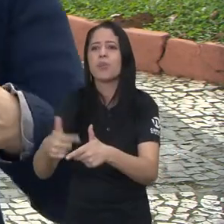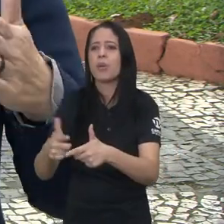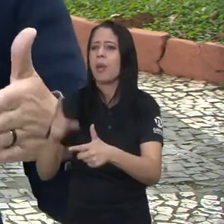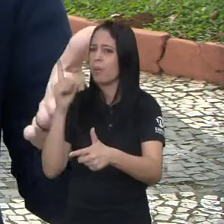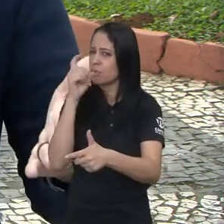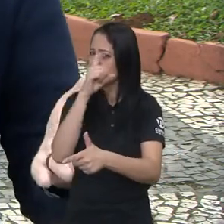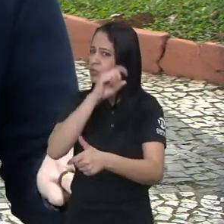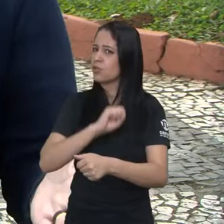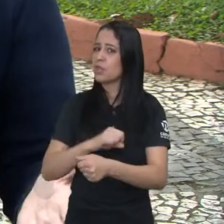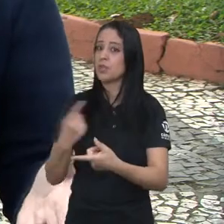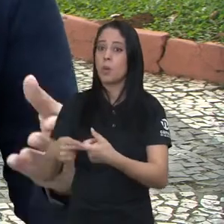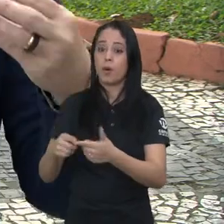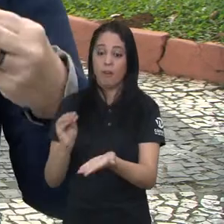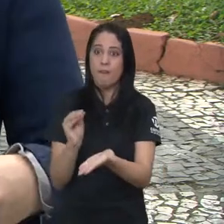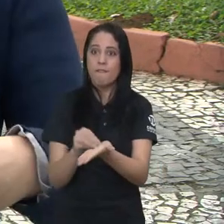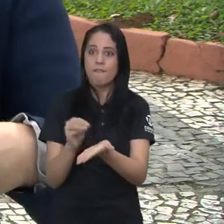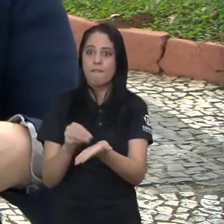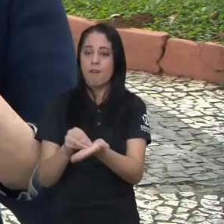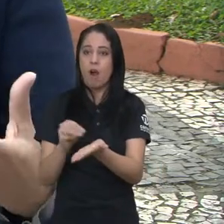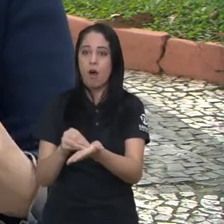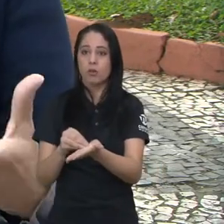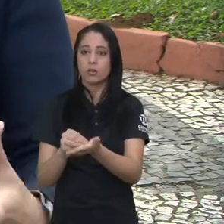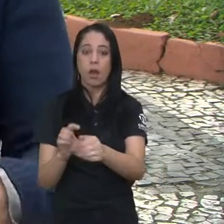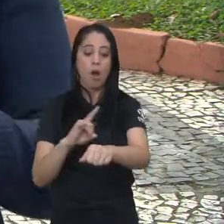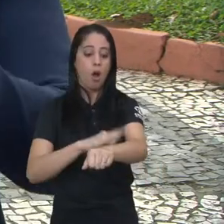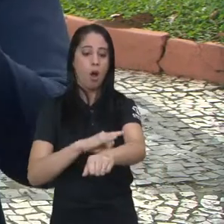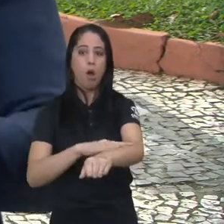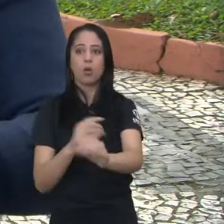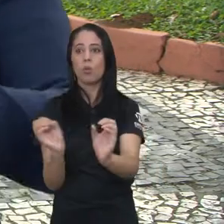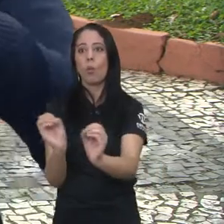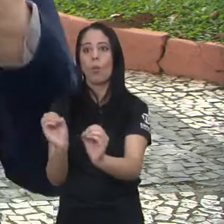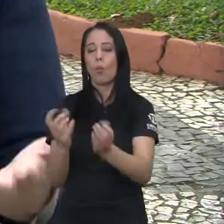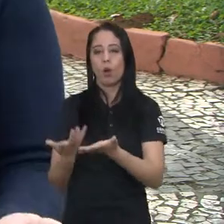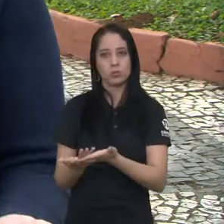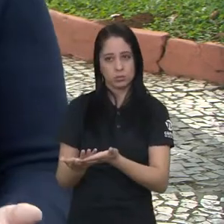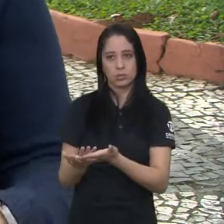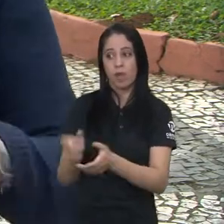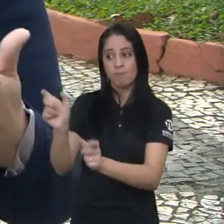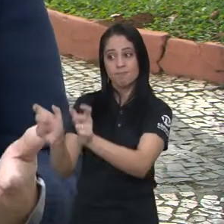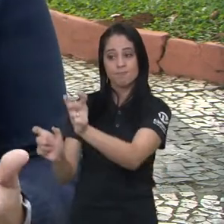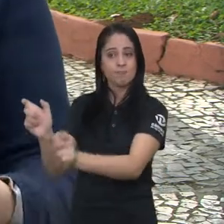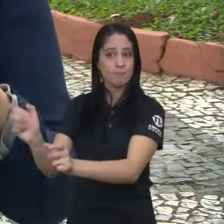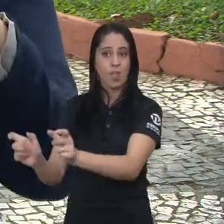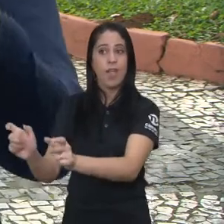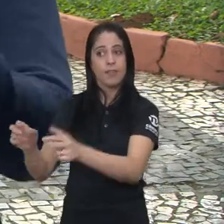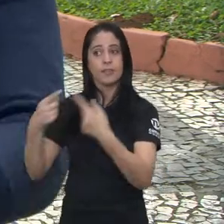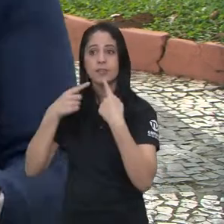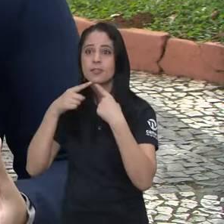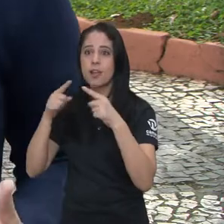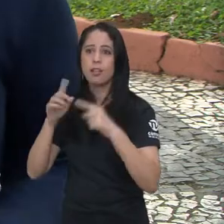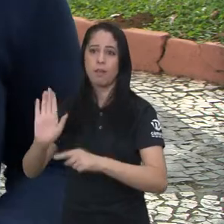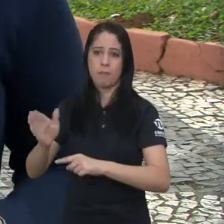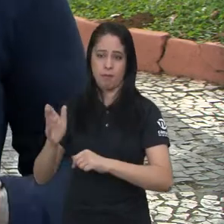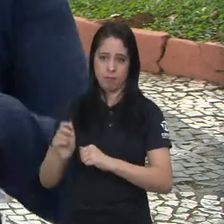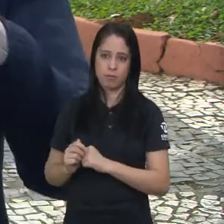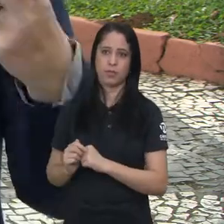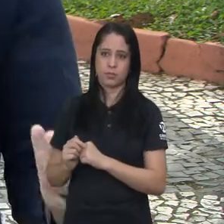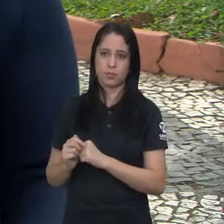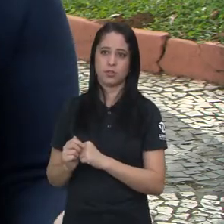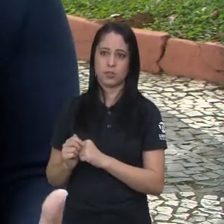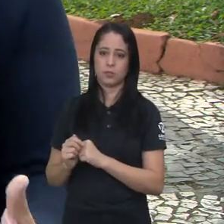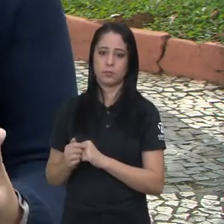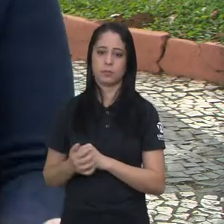problemas que vai que vai aparecendo por falta dela deles né tanto dos motoristas cobradores os cobradores por falta de